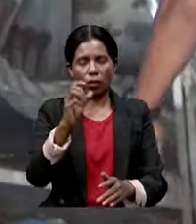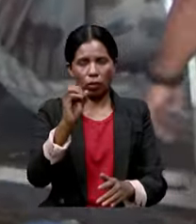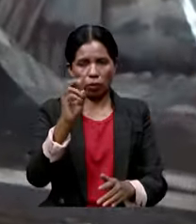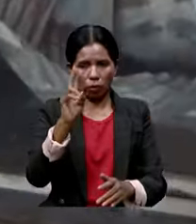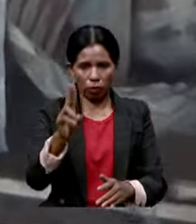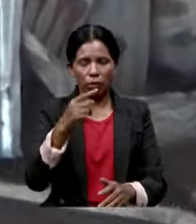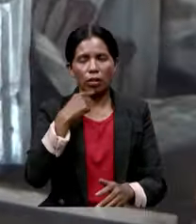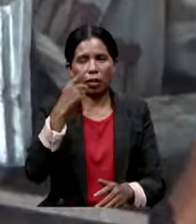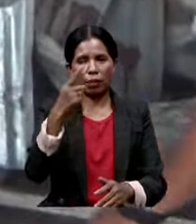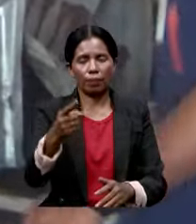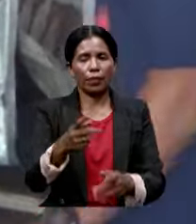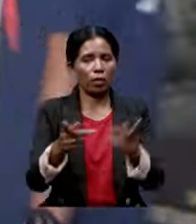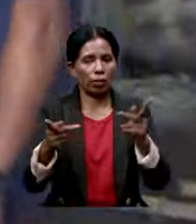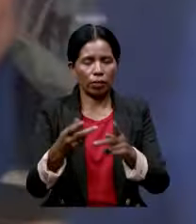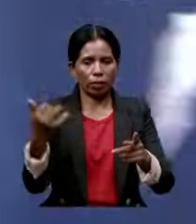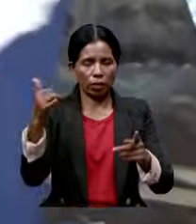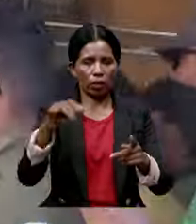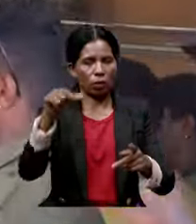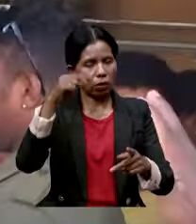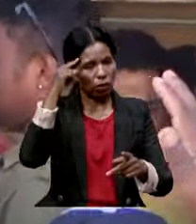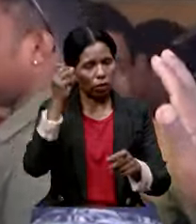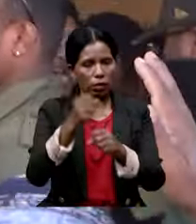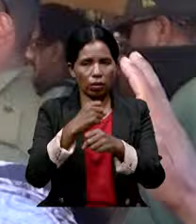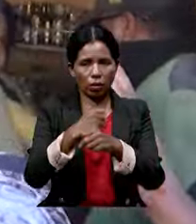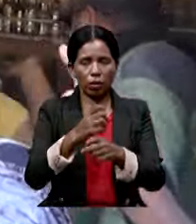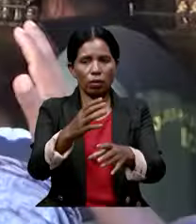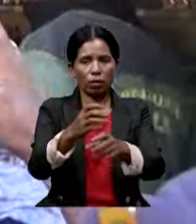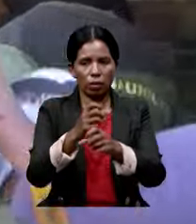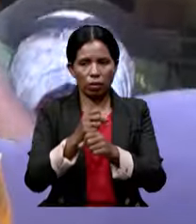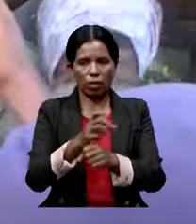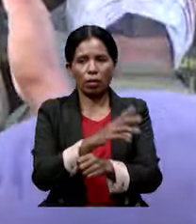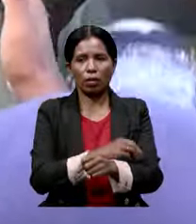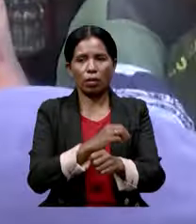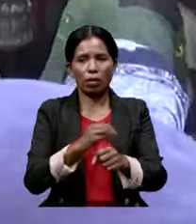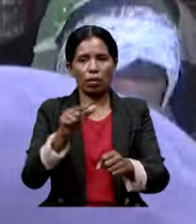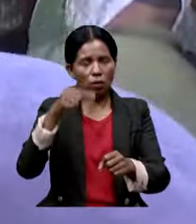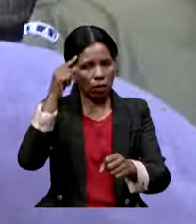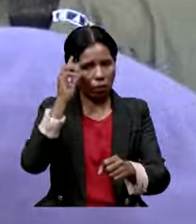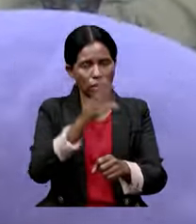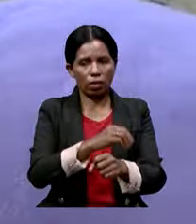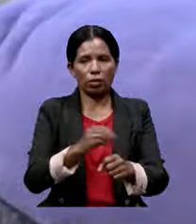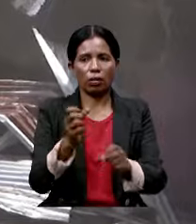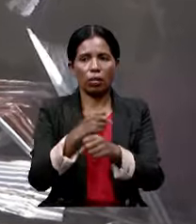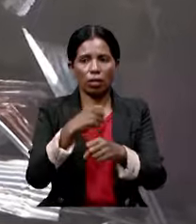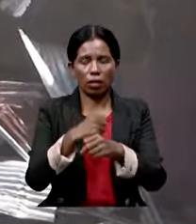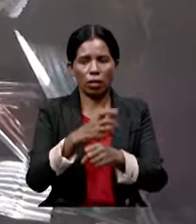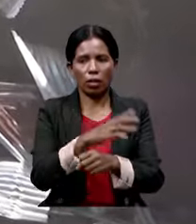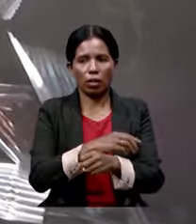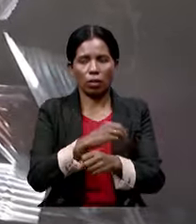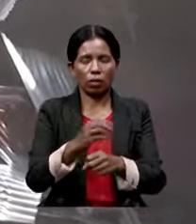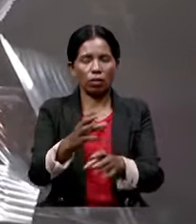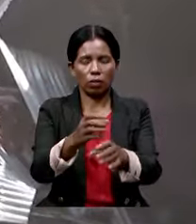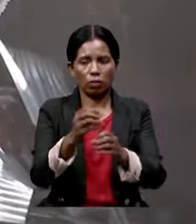Dias Chateten, fatensira ne be governo halo na evicção no despeso, né? Governo halo na diálogo no notifica